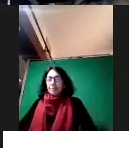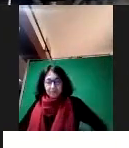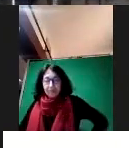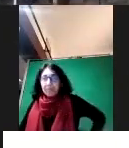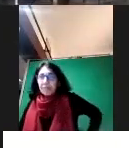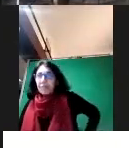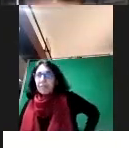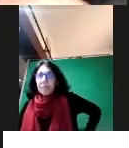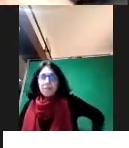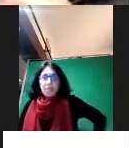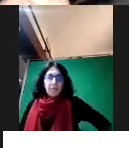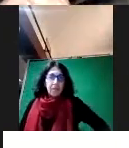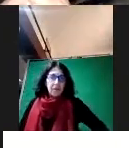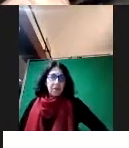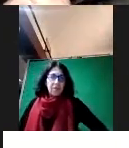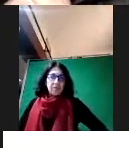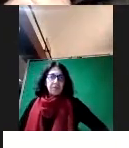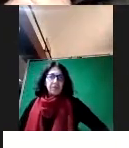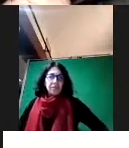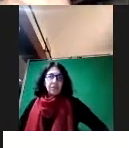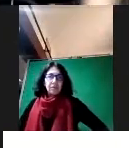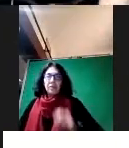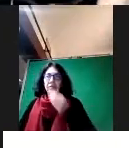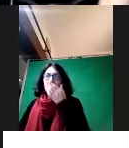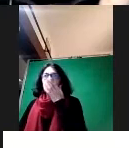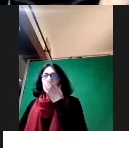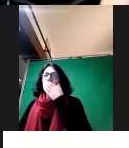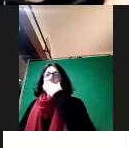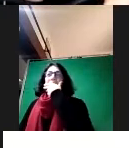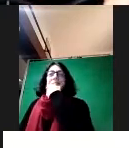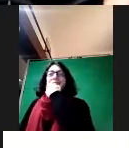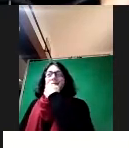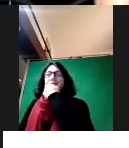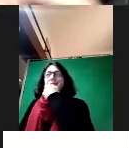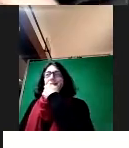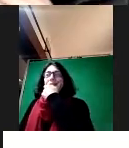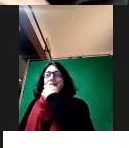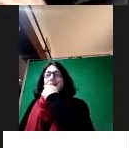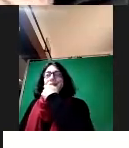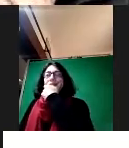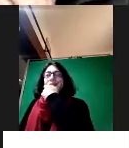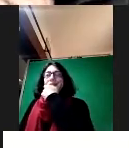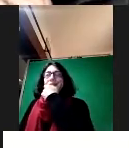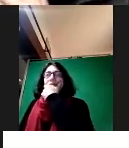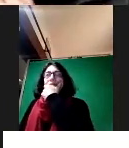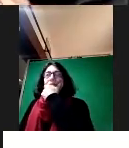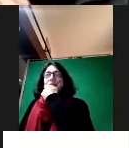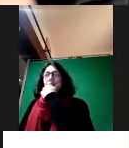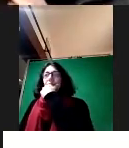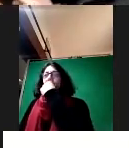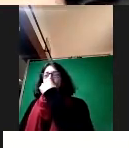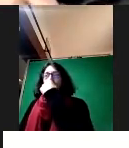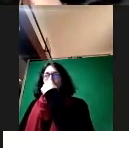da Alforrara, que, apesar de ter ruído o segundo piso, ainda é